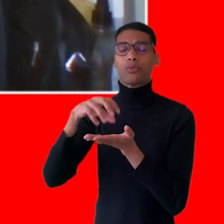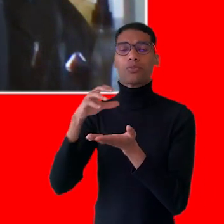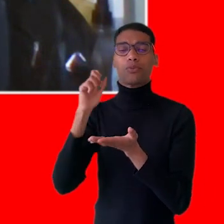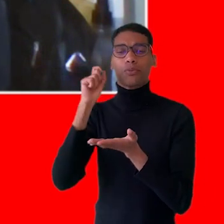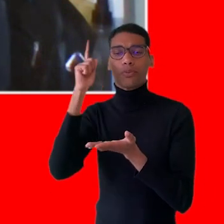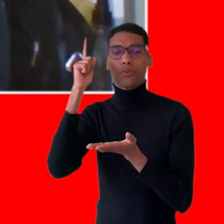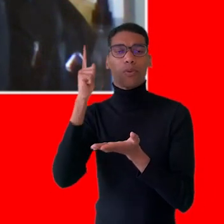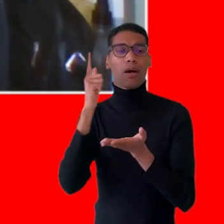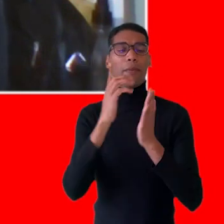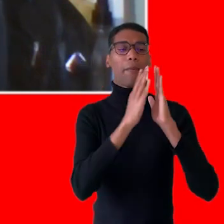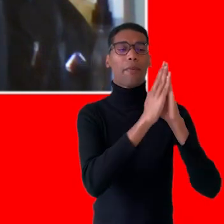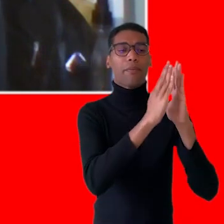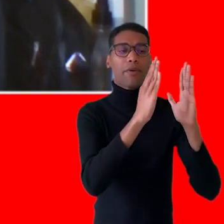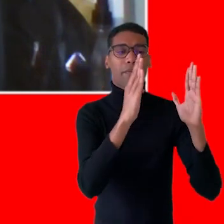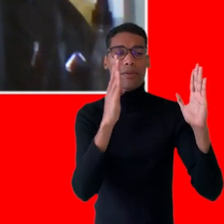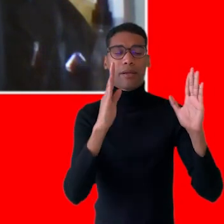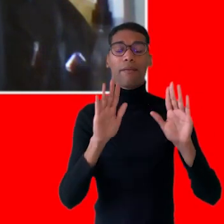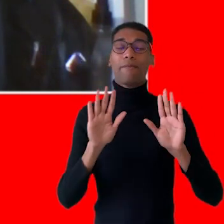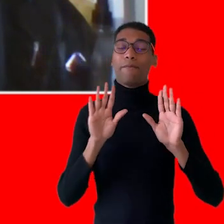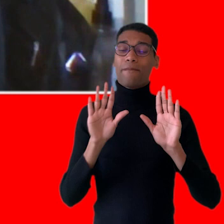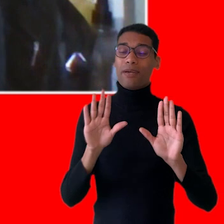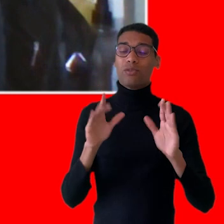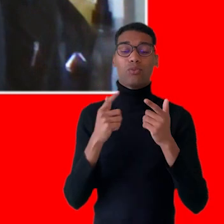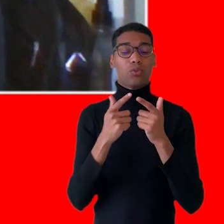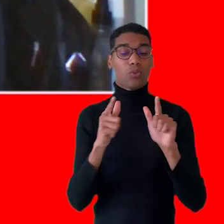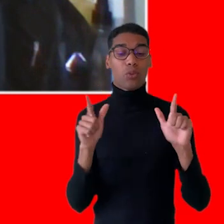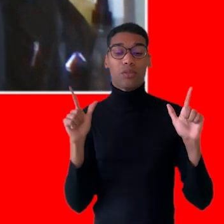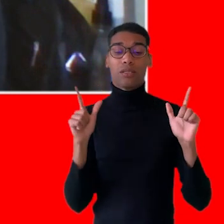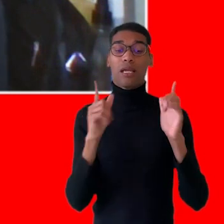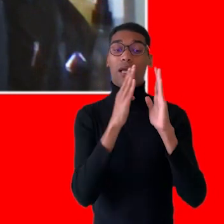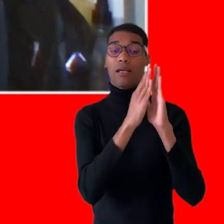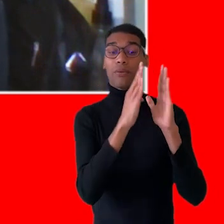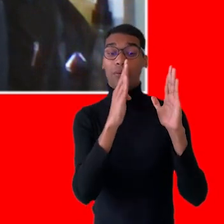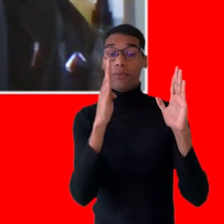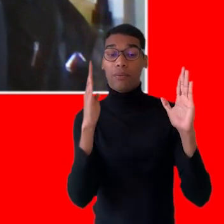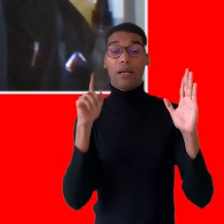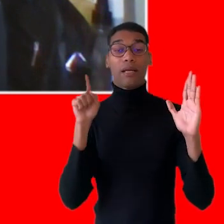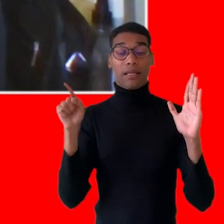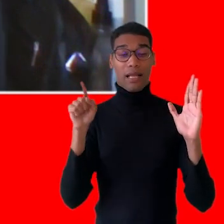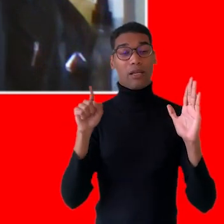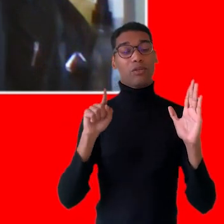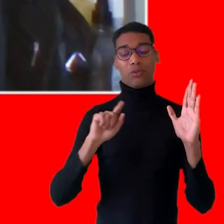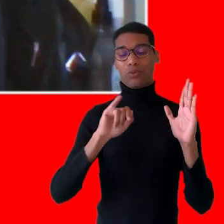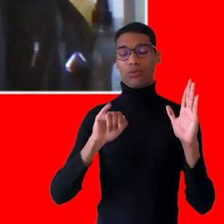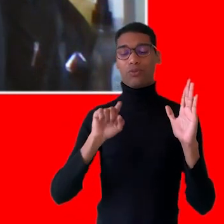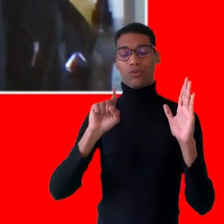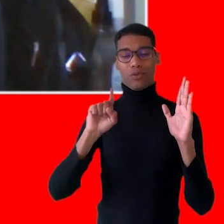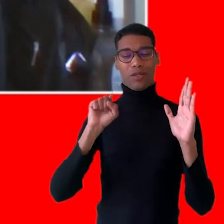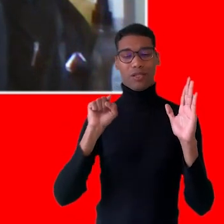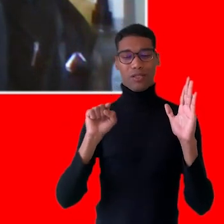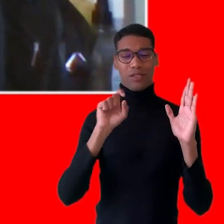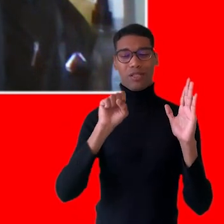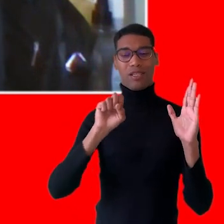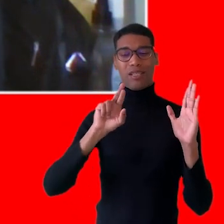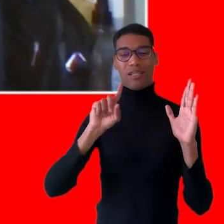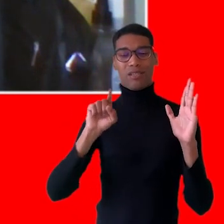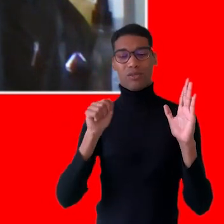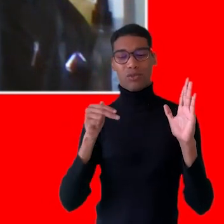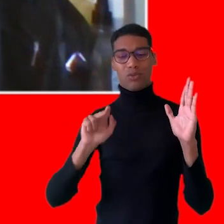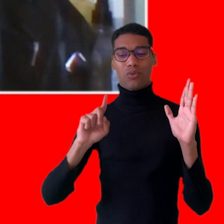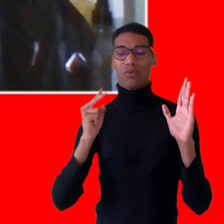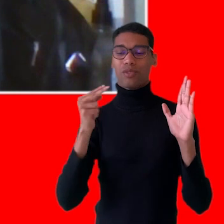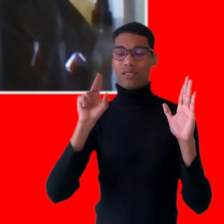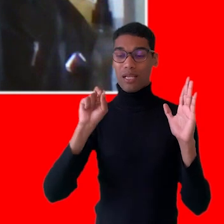Andrade, mas não chega na biblioteca do Jardim Suzana, por exemplo, que é a única